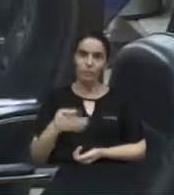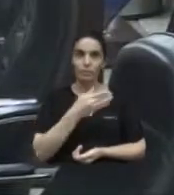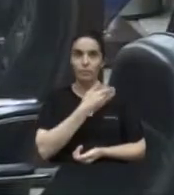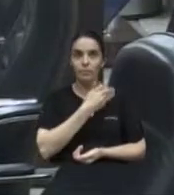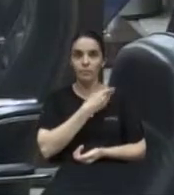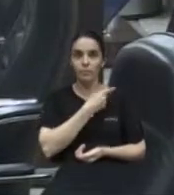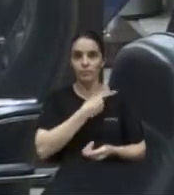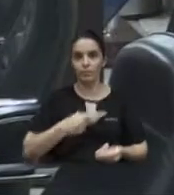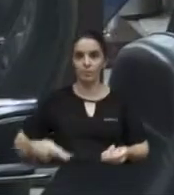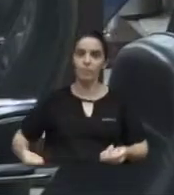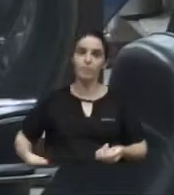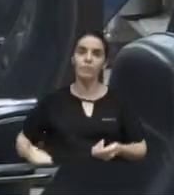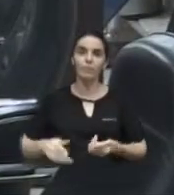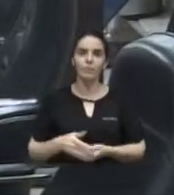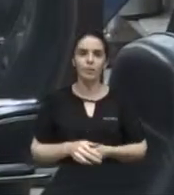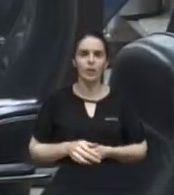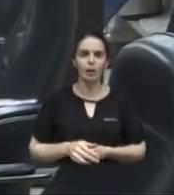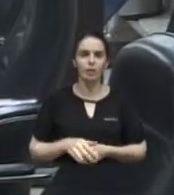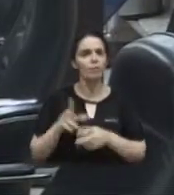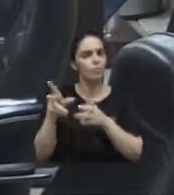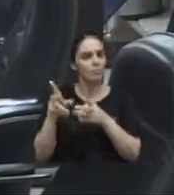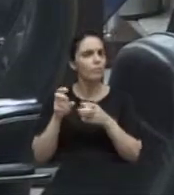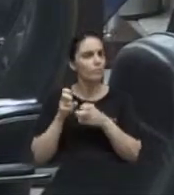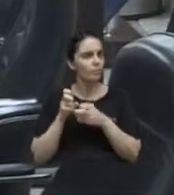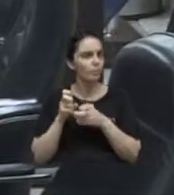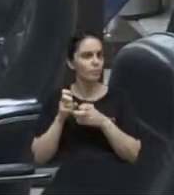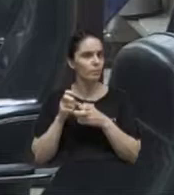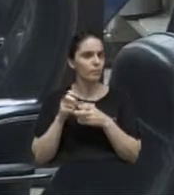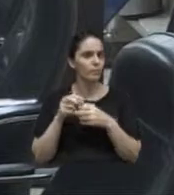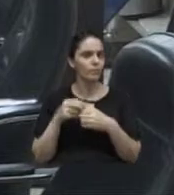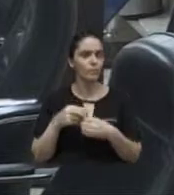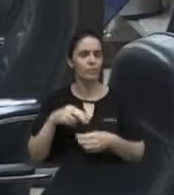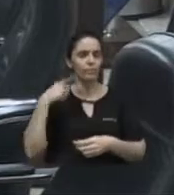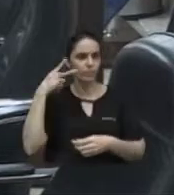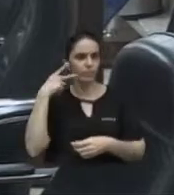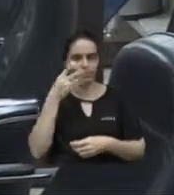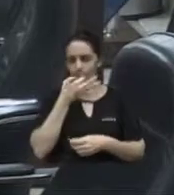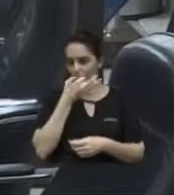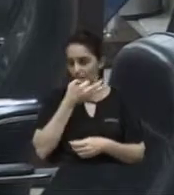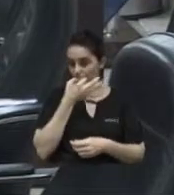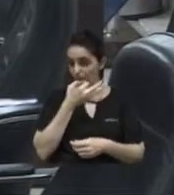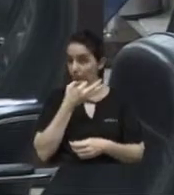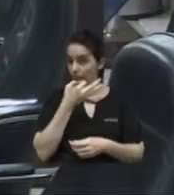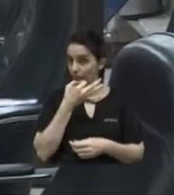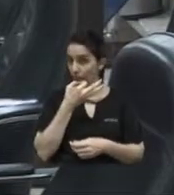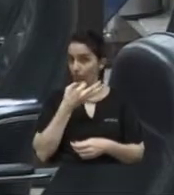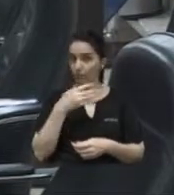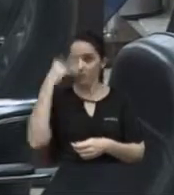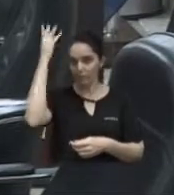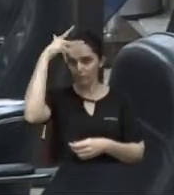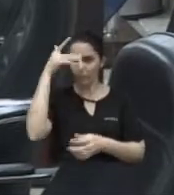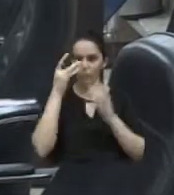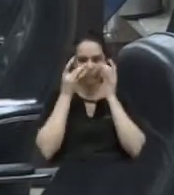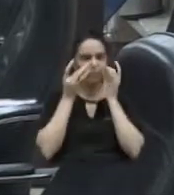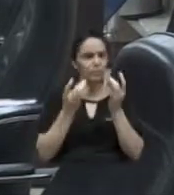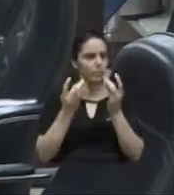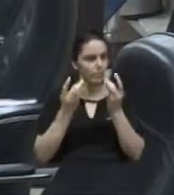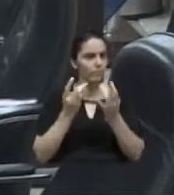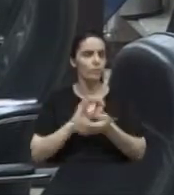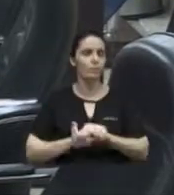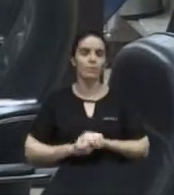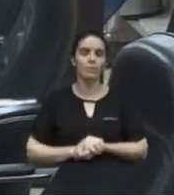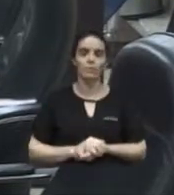pares, ouvi atentamente os que me antecederam, os vereadores e vereadoras que me antecederam. Entendo